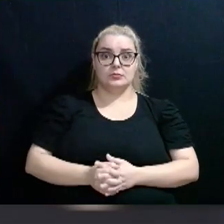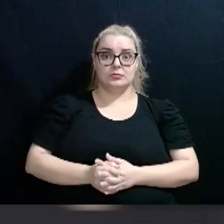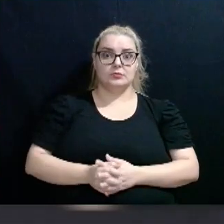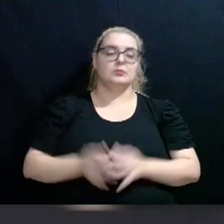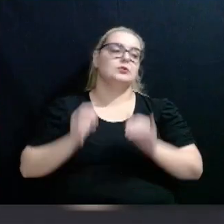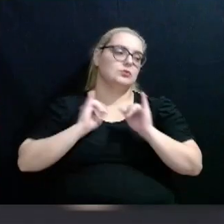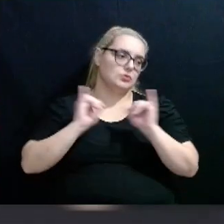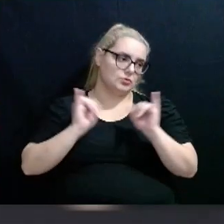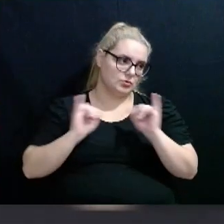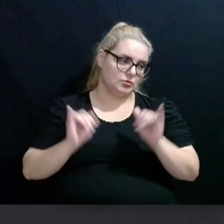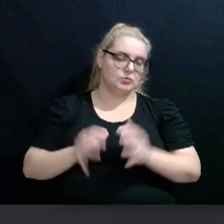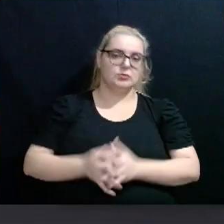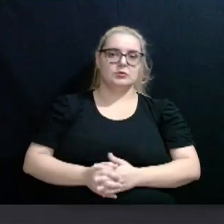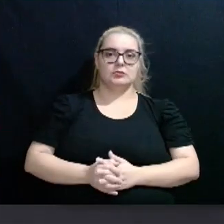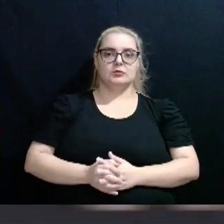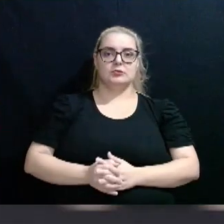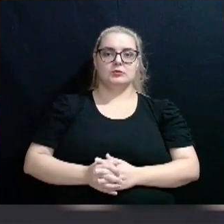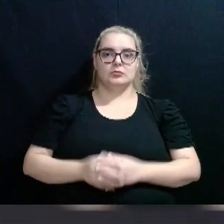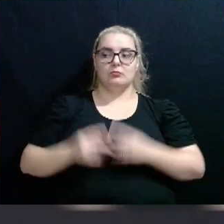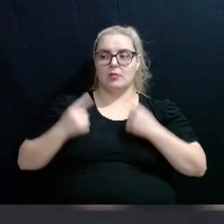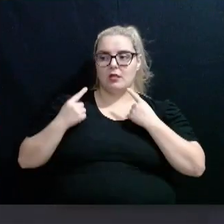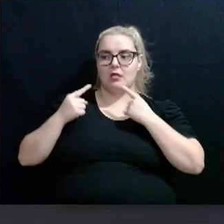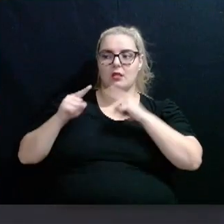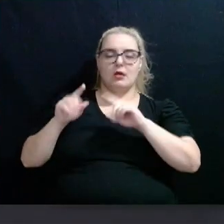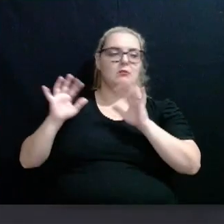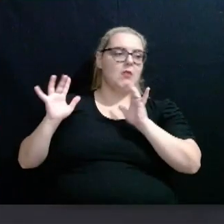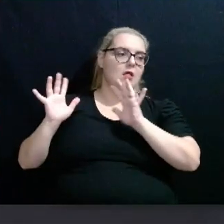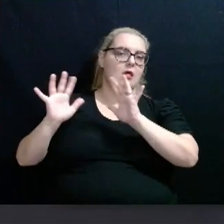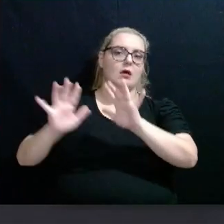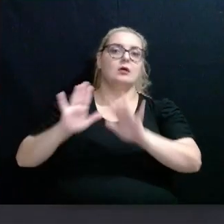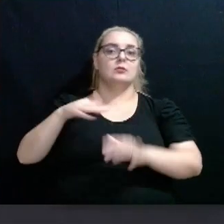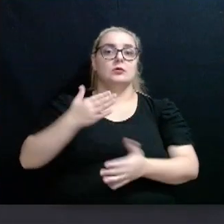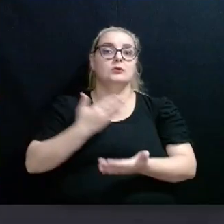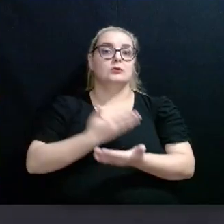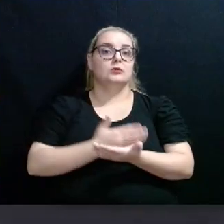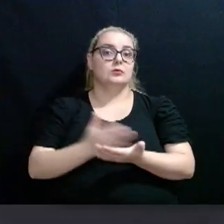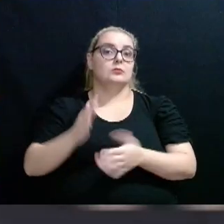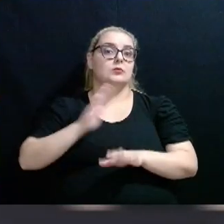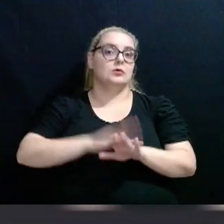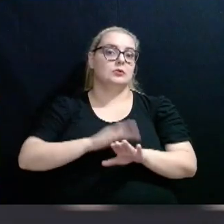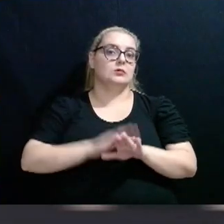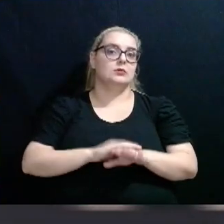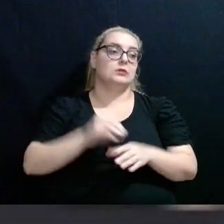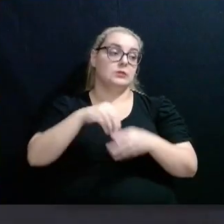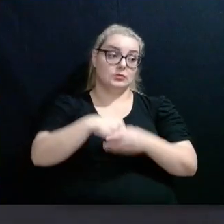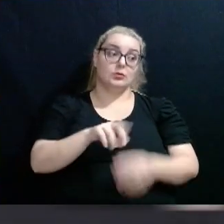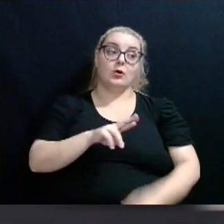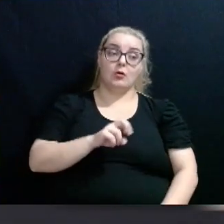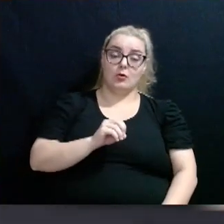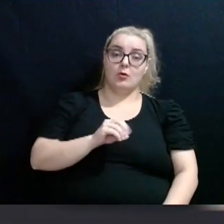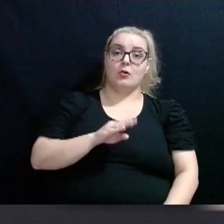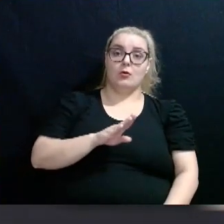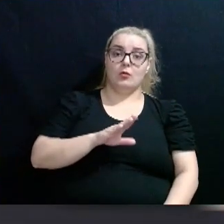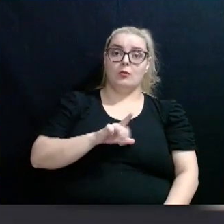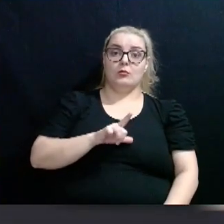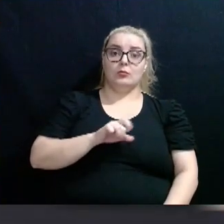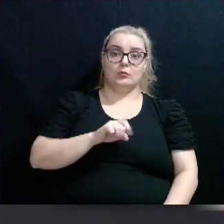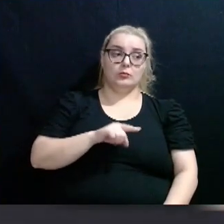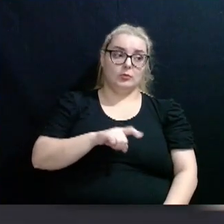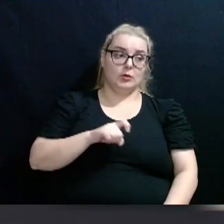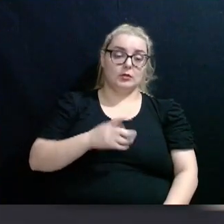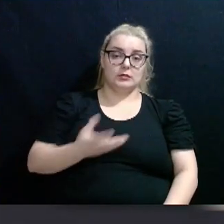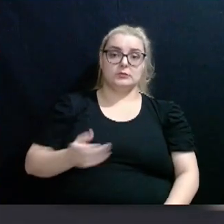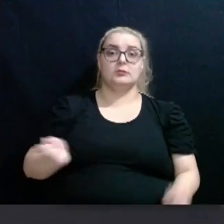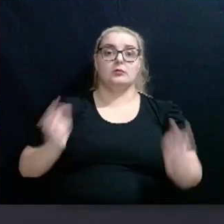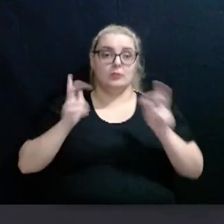notícias sobre um protesto, inclusive, de quando ele começou a funcionar, que foi dentro do Roblox, que eu acho que foi quando acendeu um grande alerta para as